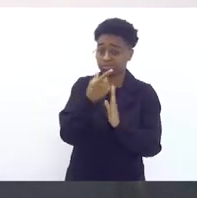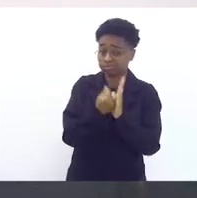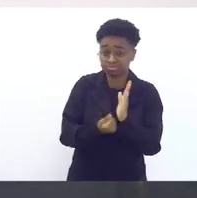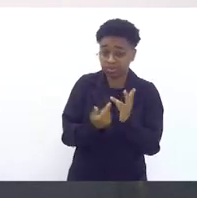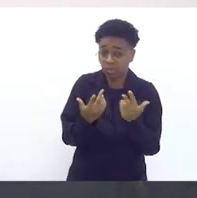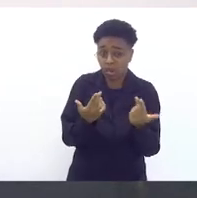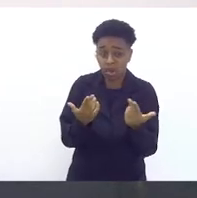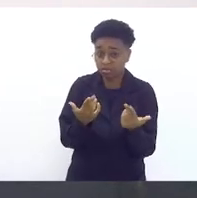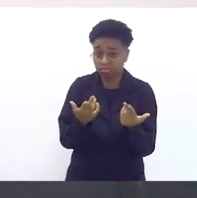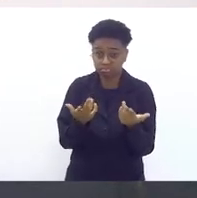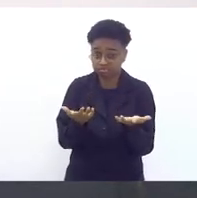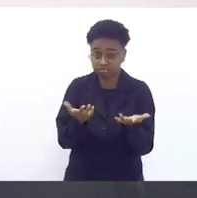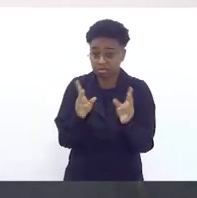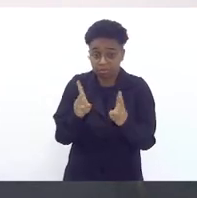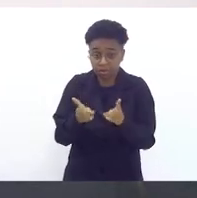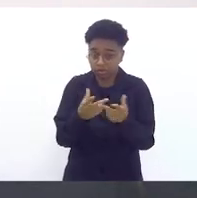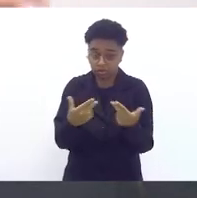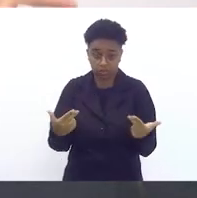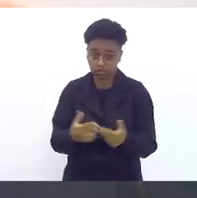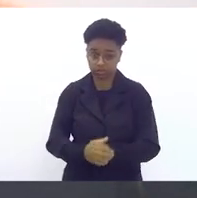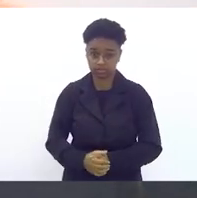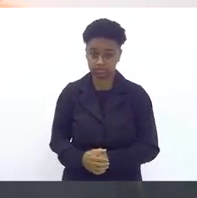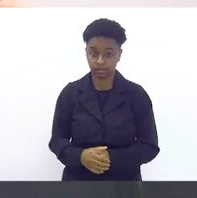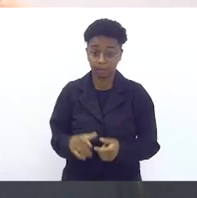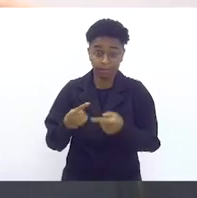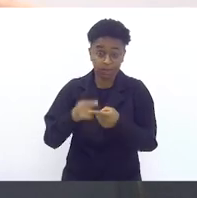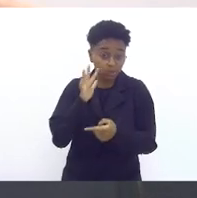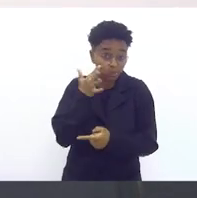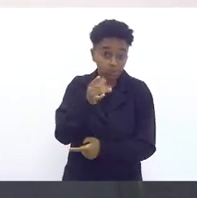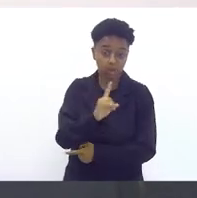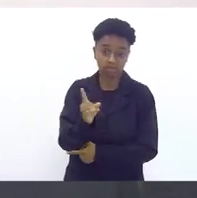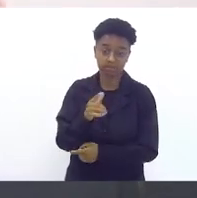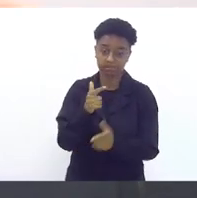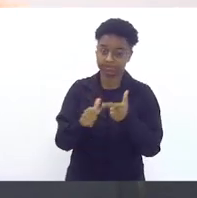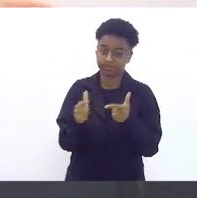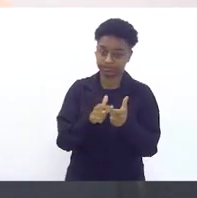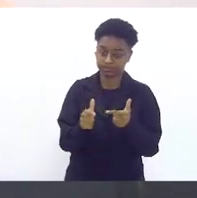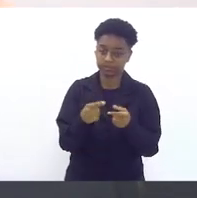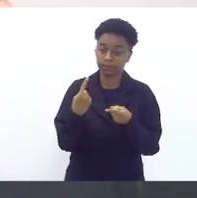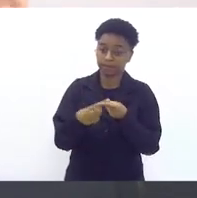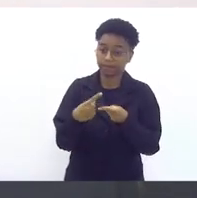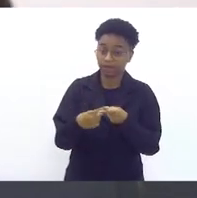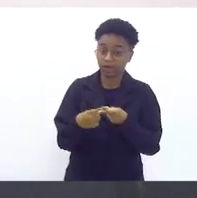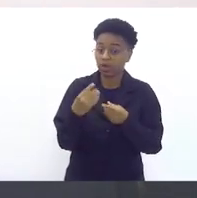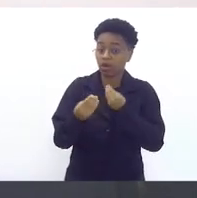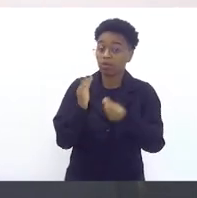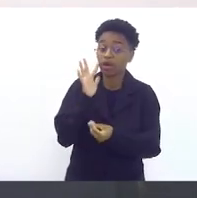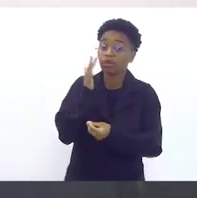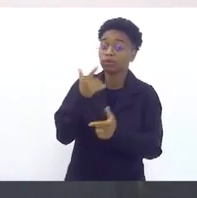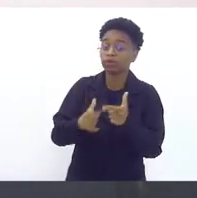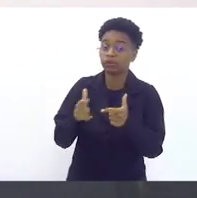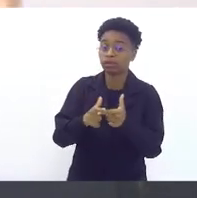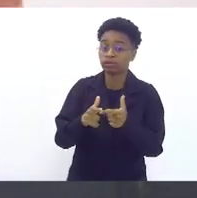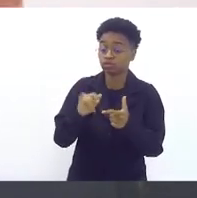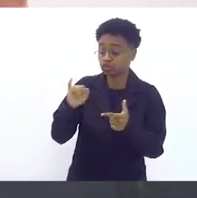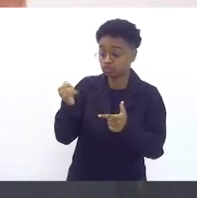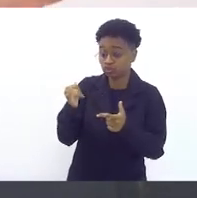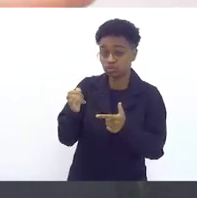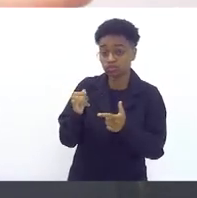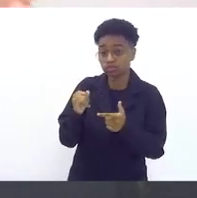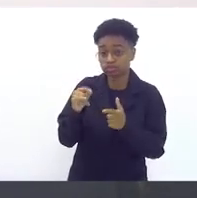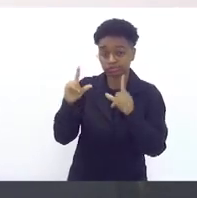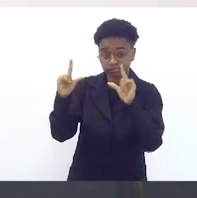mesma coisa. É para não resolver o problema, porque para resolver o problema era para reduzir os juros da